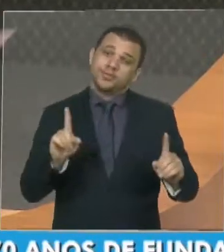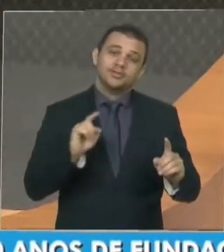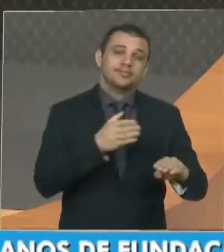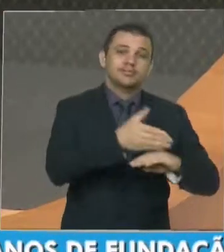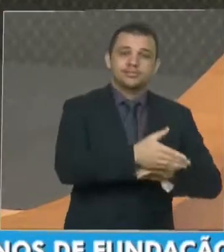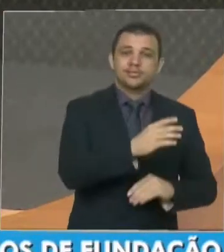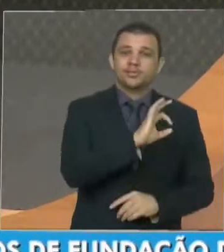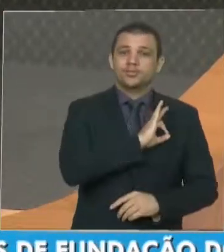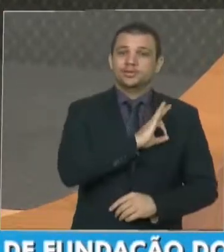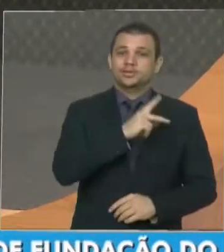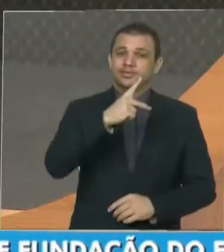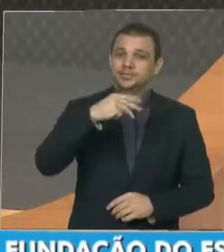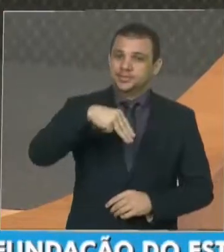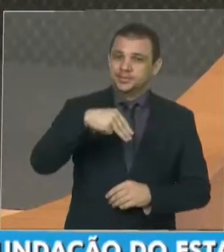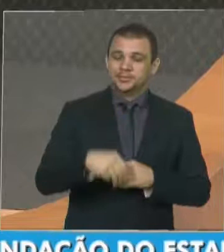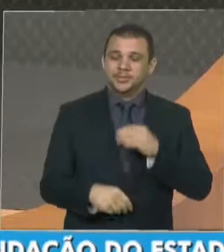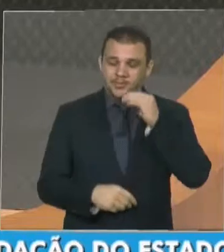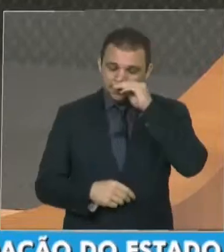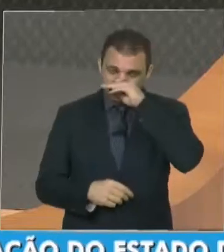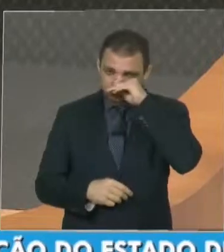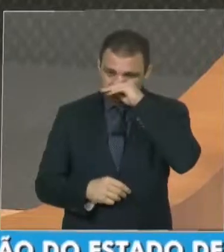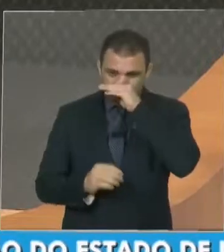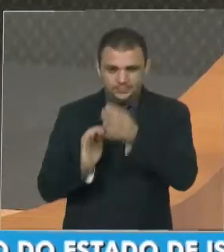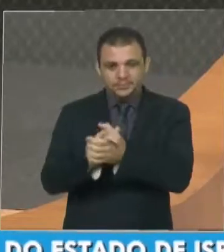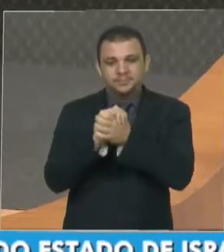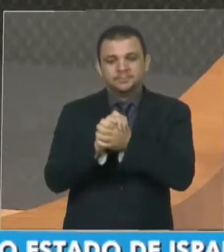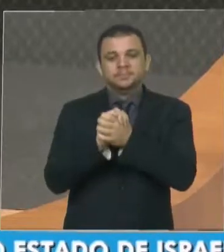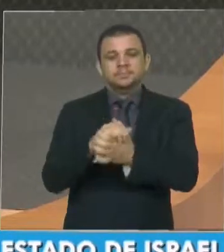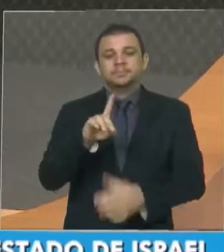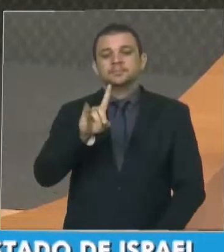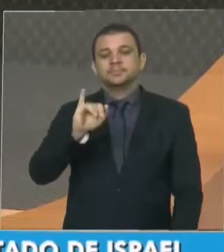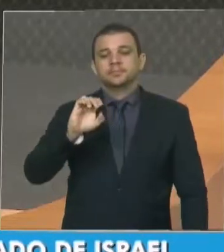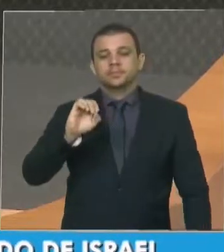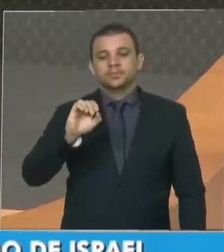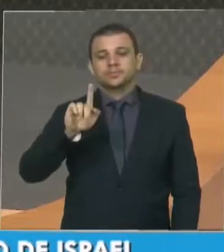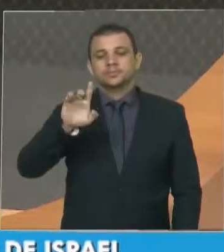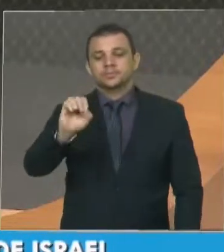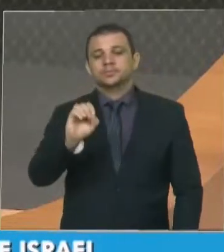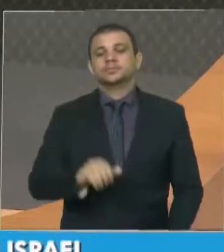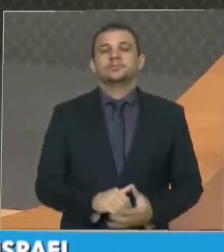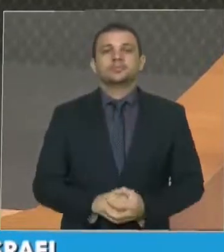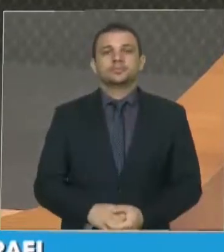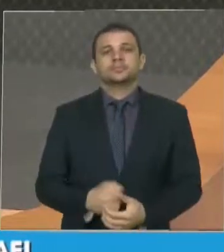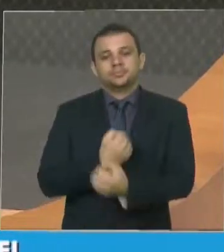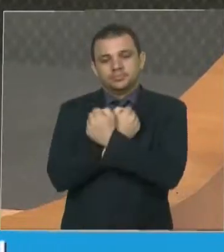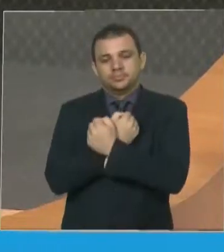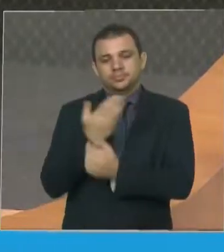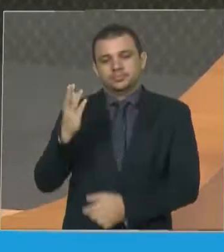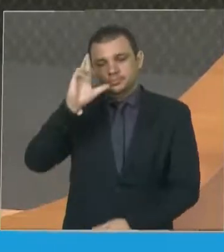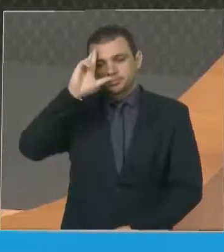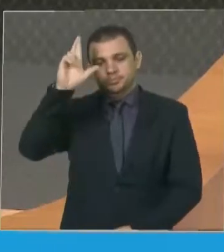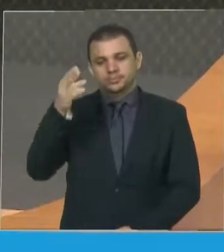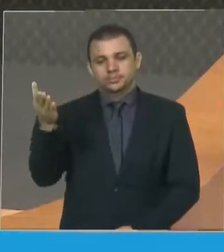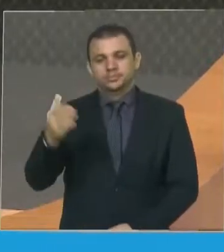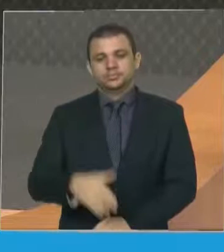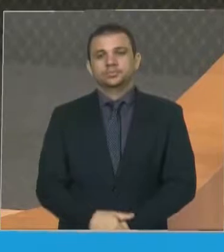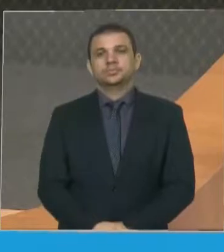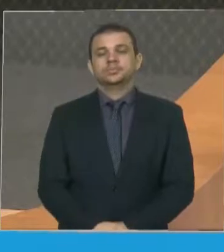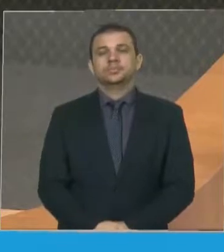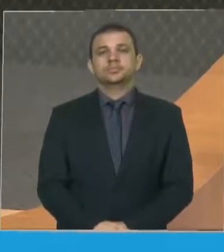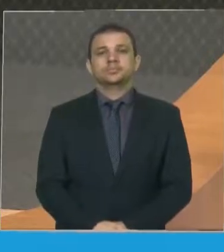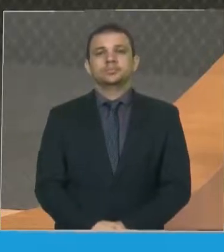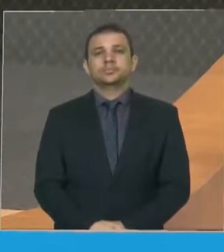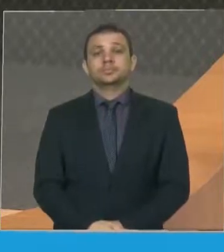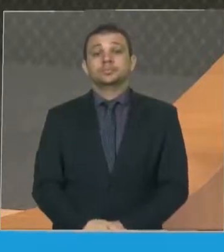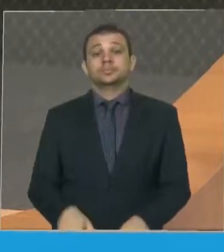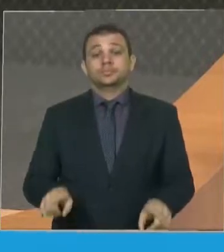Então, saúdo aqui o nosso aspirante Diogo, manda um nosso abraço para o nosso comandante, tá bom? E uma